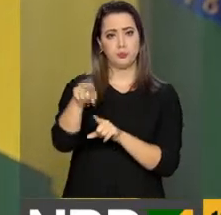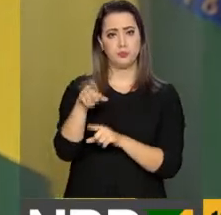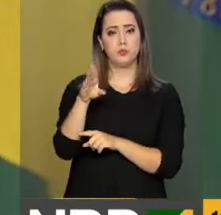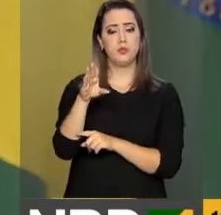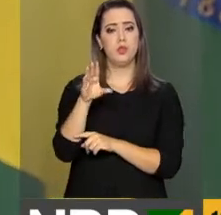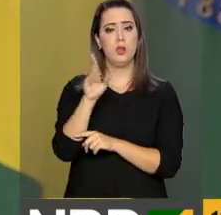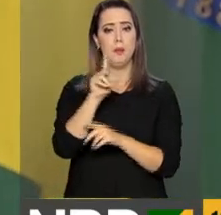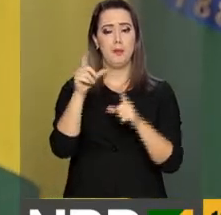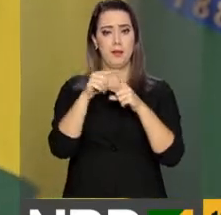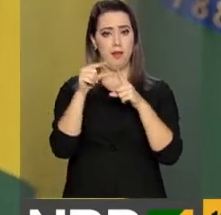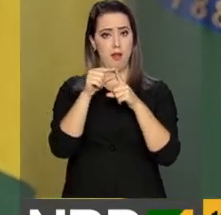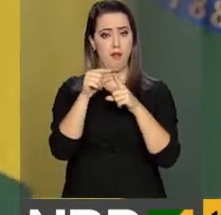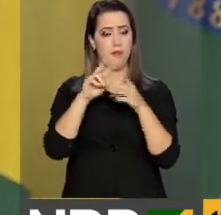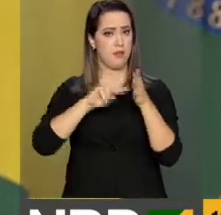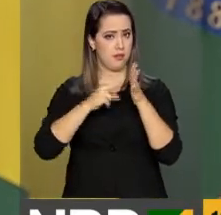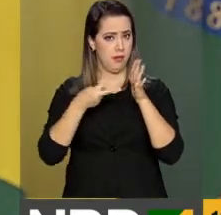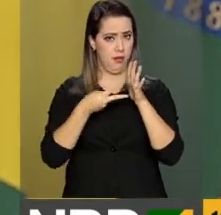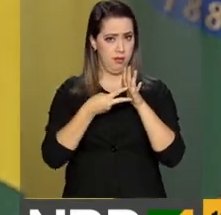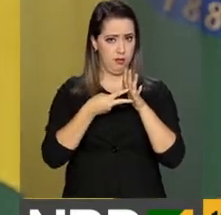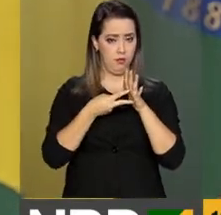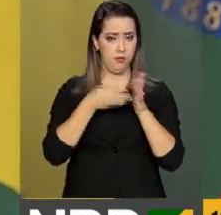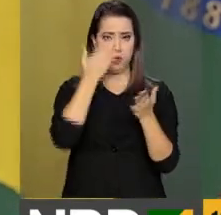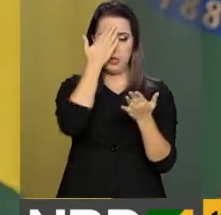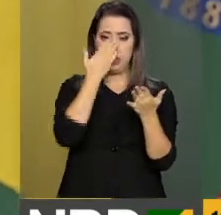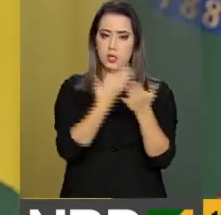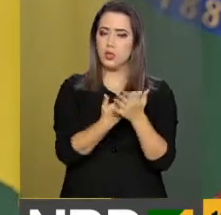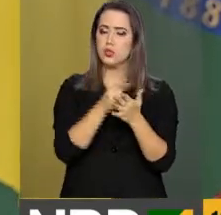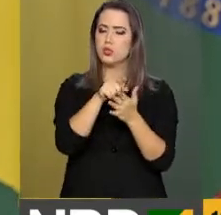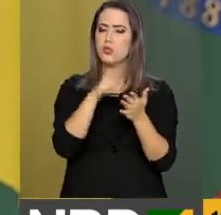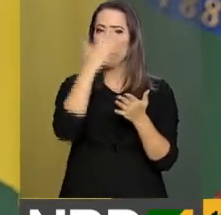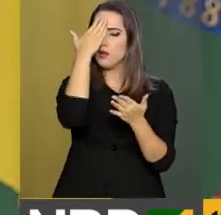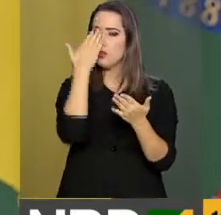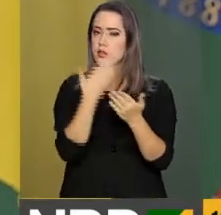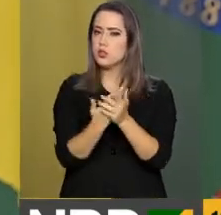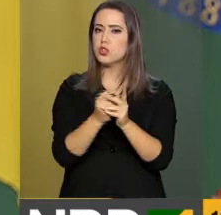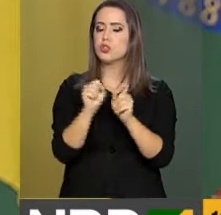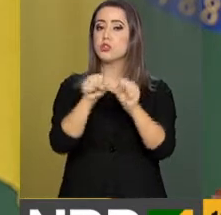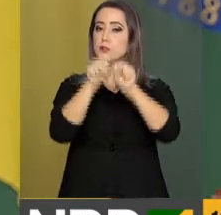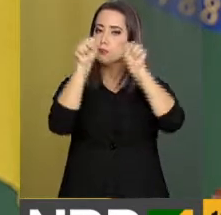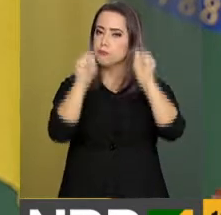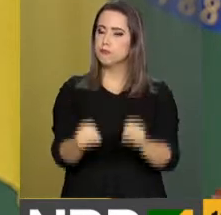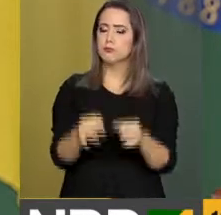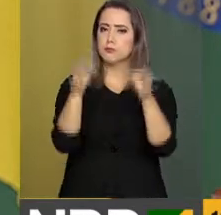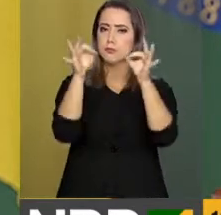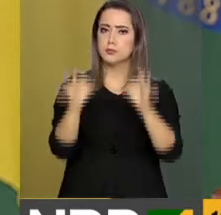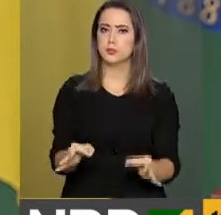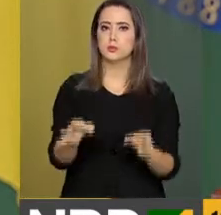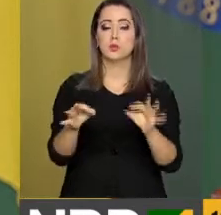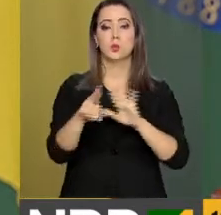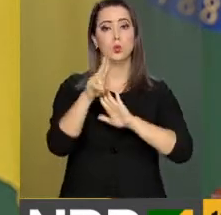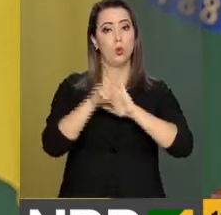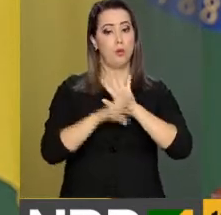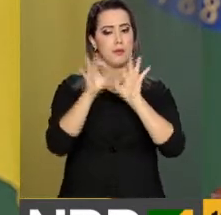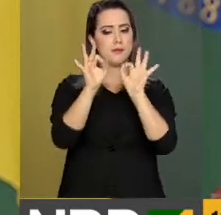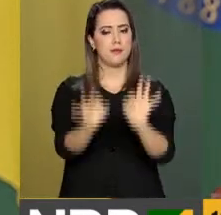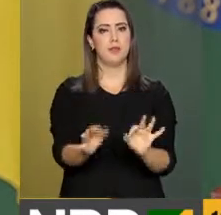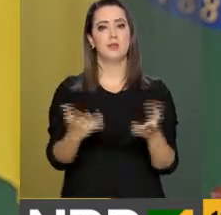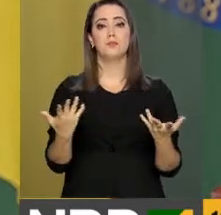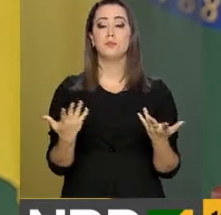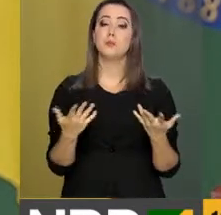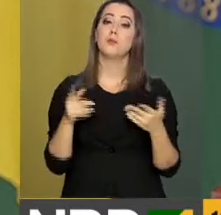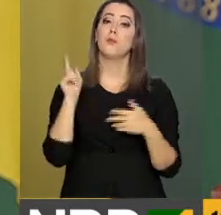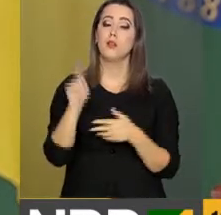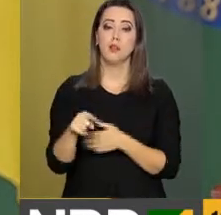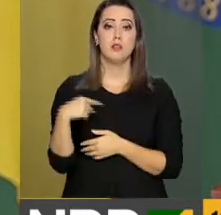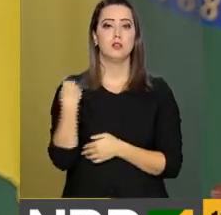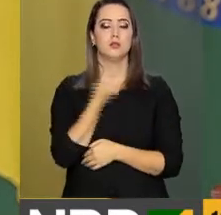significa confiar, não é? Confiar num sistema rígido, num sistema rigoroso, num sistema normativo adequado, não é? E é o